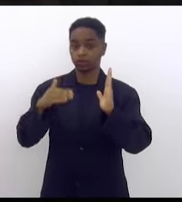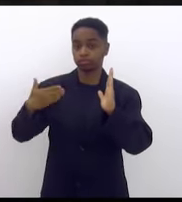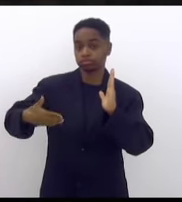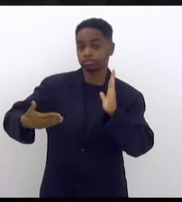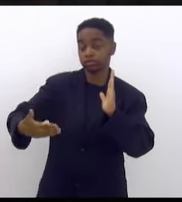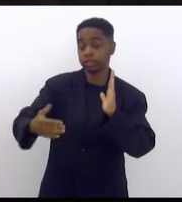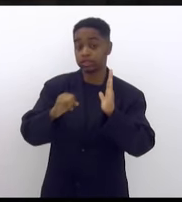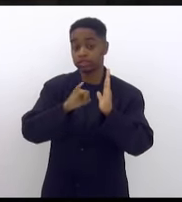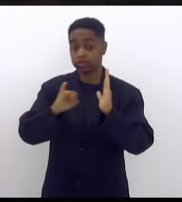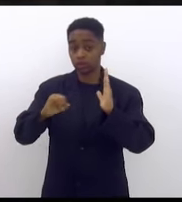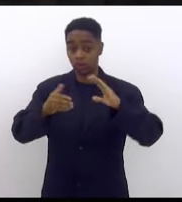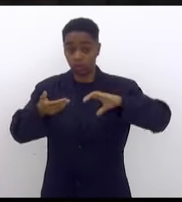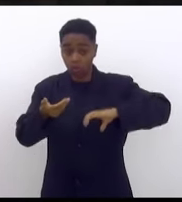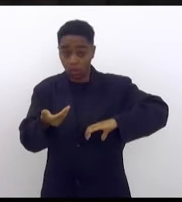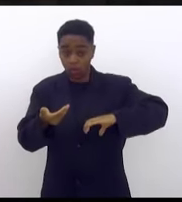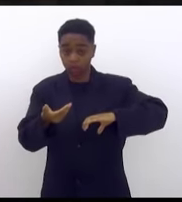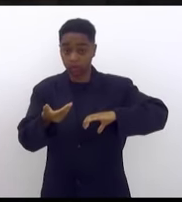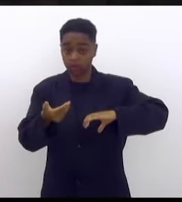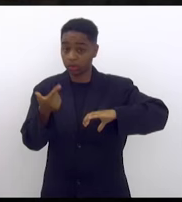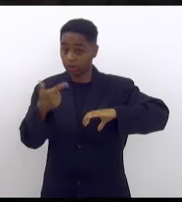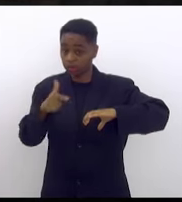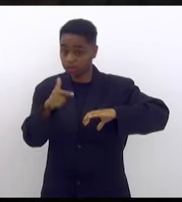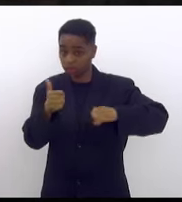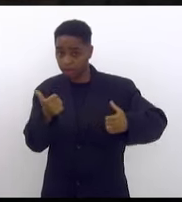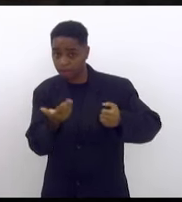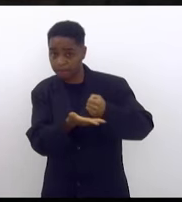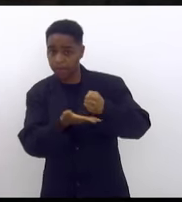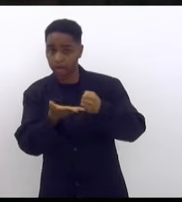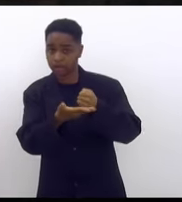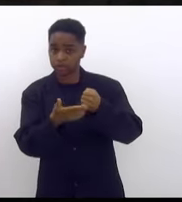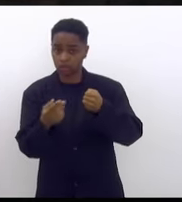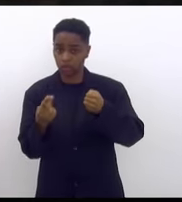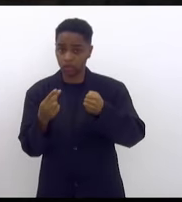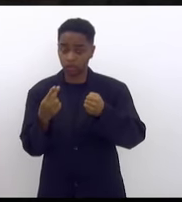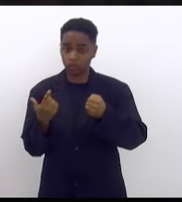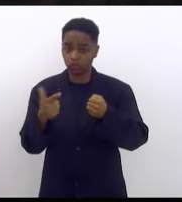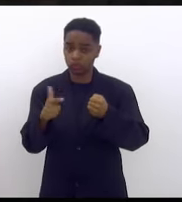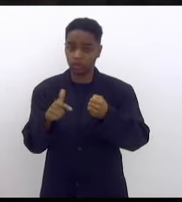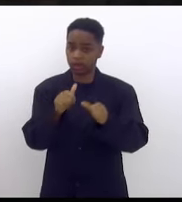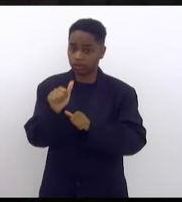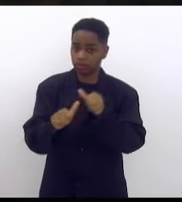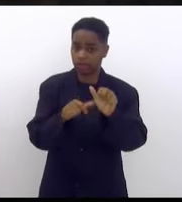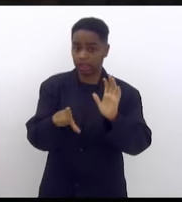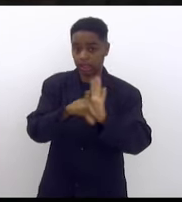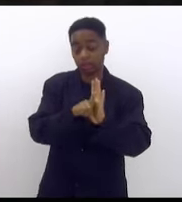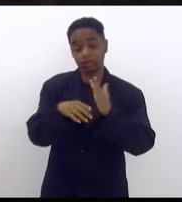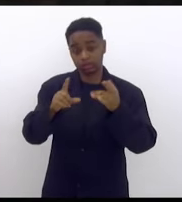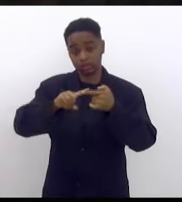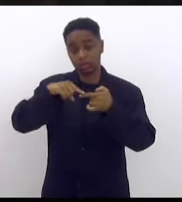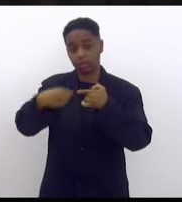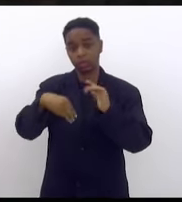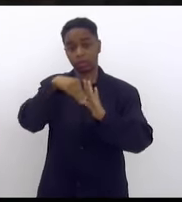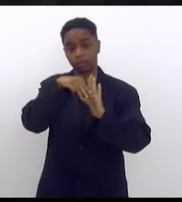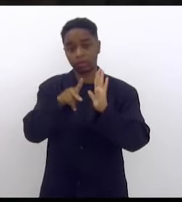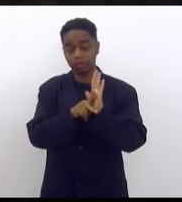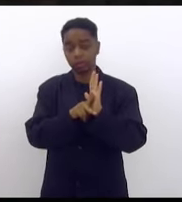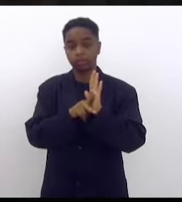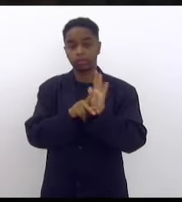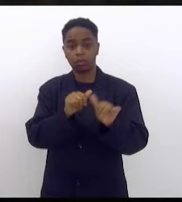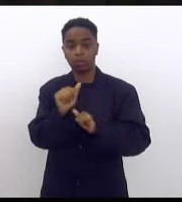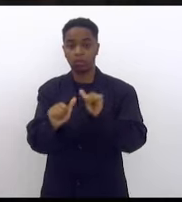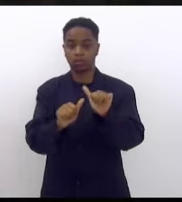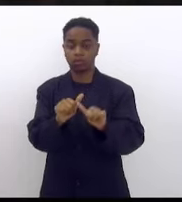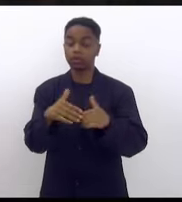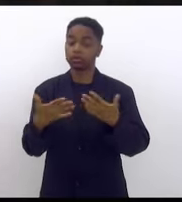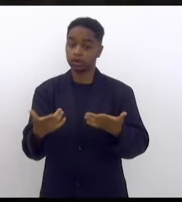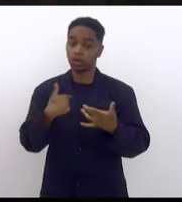o Congresso não a respalda, transformando em lei, a medida provisória cai. Então, estou mostrando que tem que